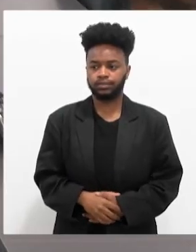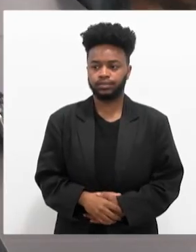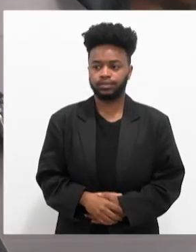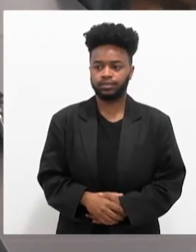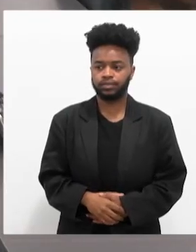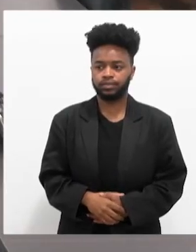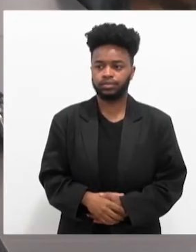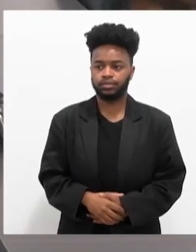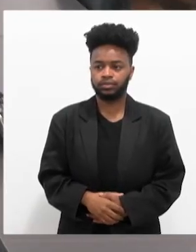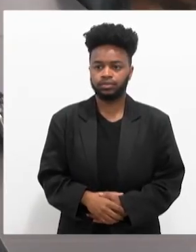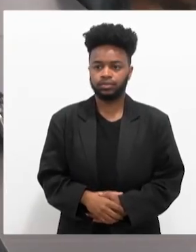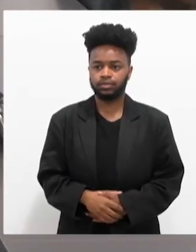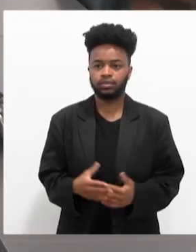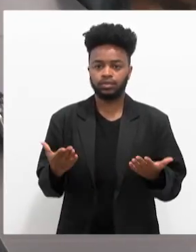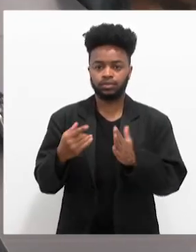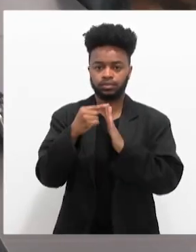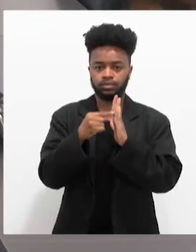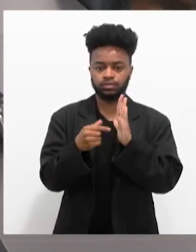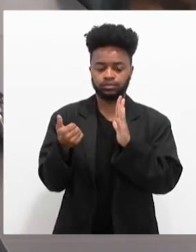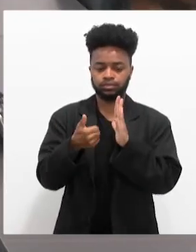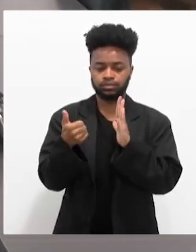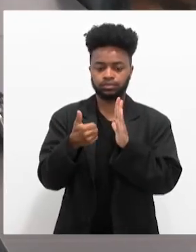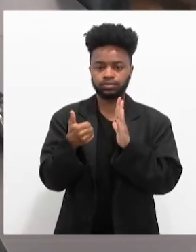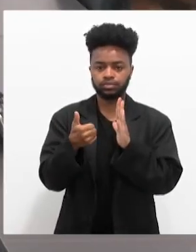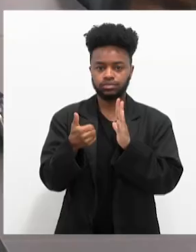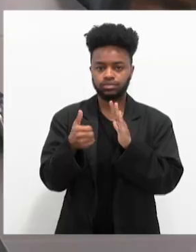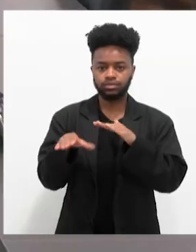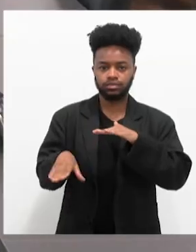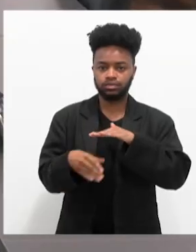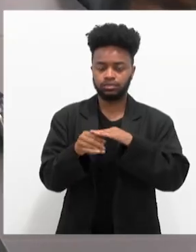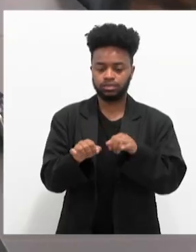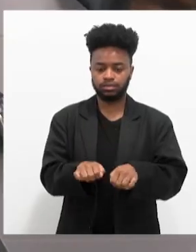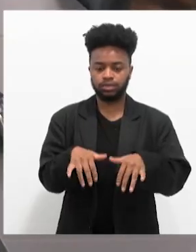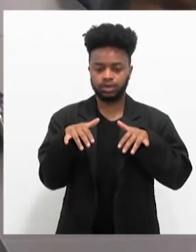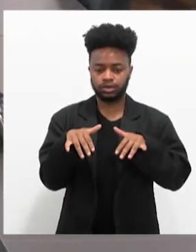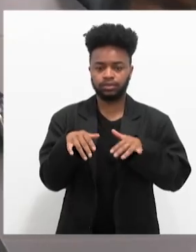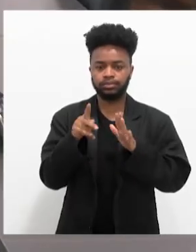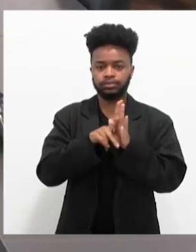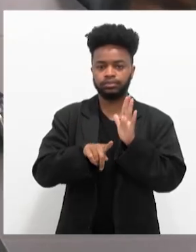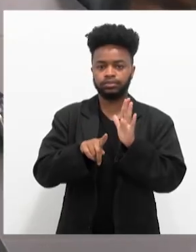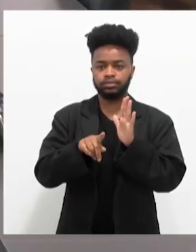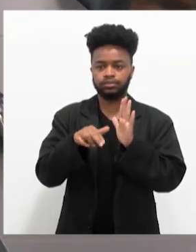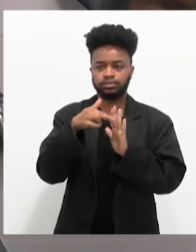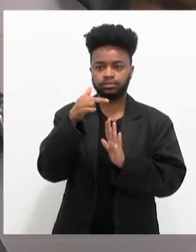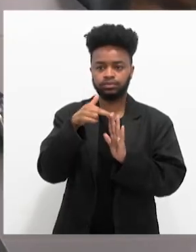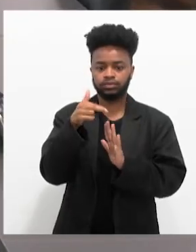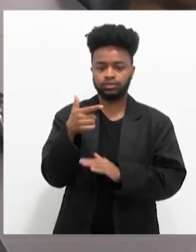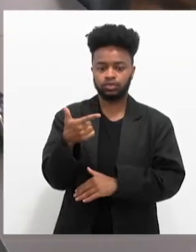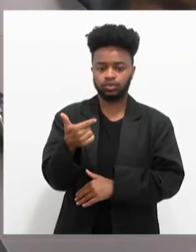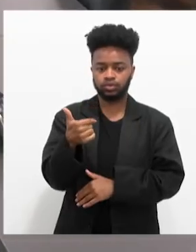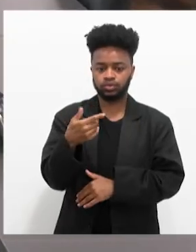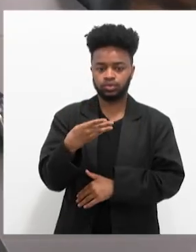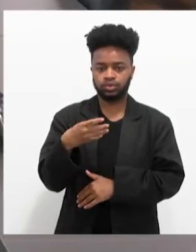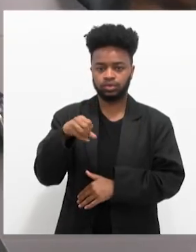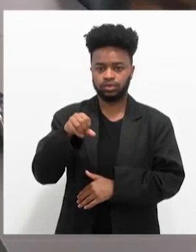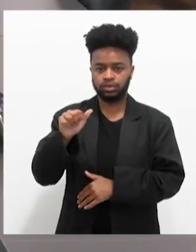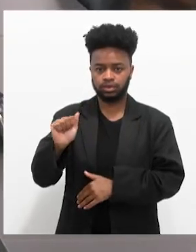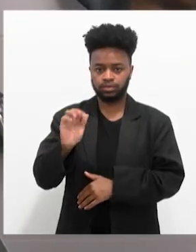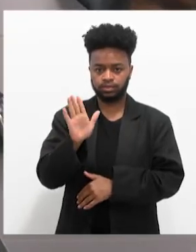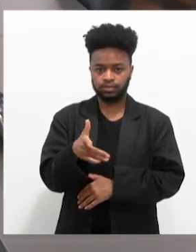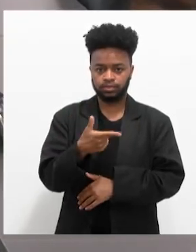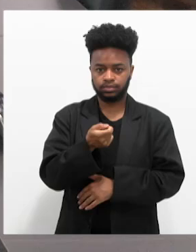Vamos ao item 1 da pauta, que são as emendas de plenário ao projeto de resolução 1249-A de